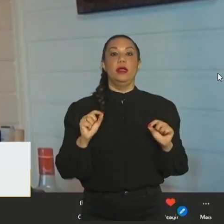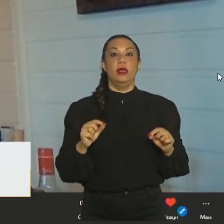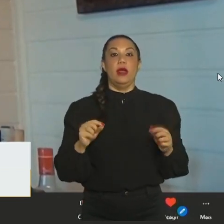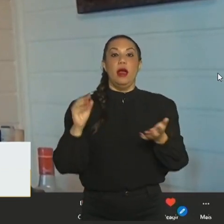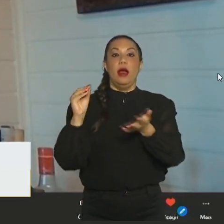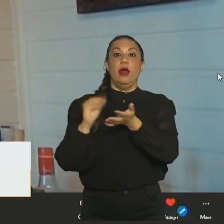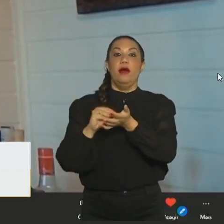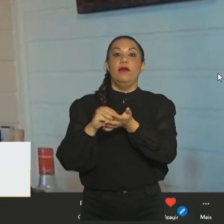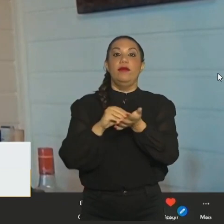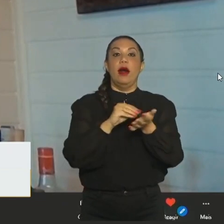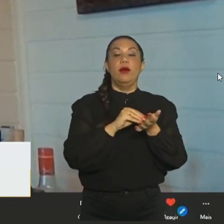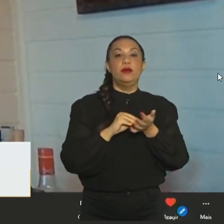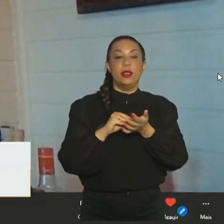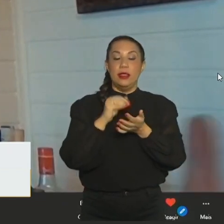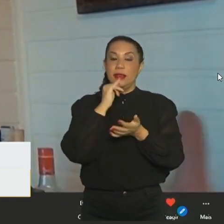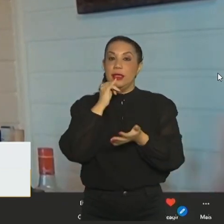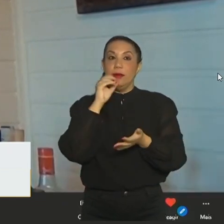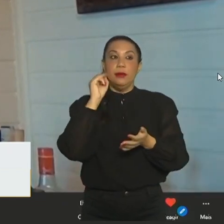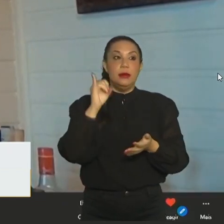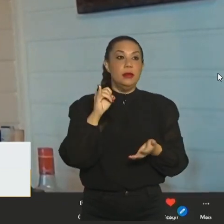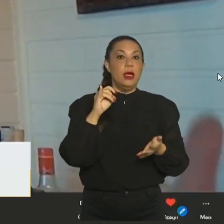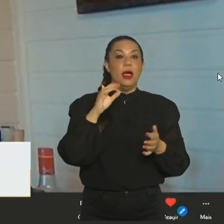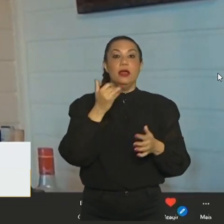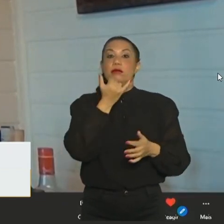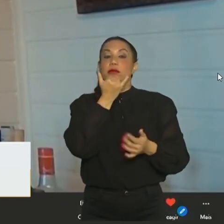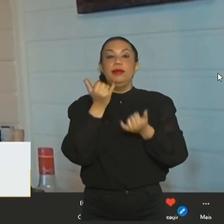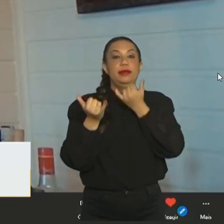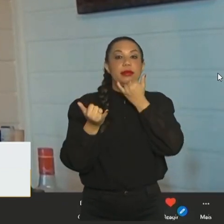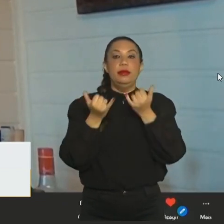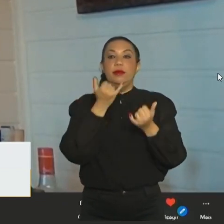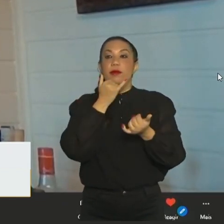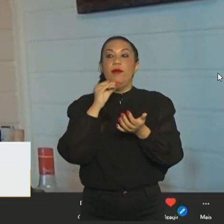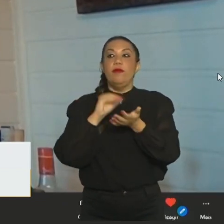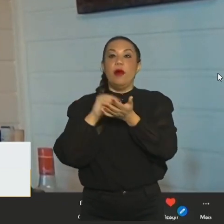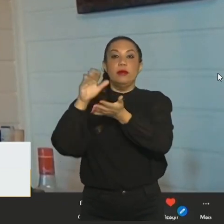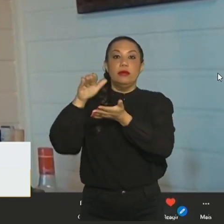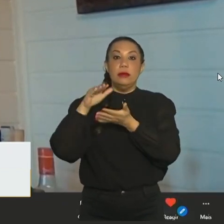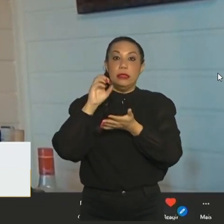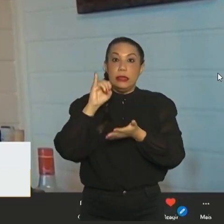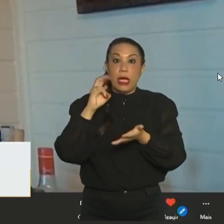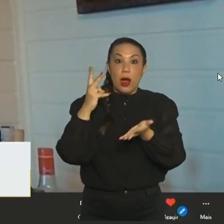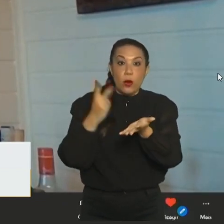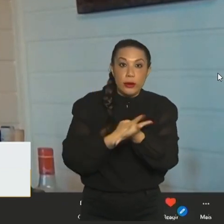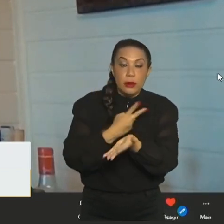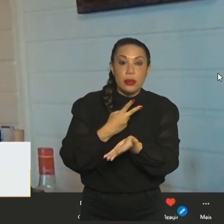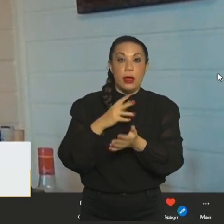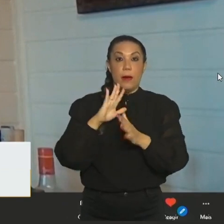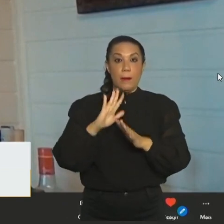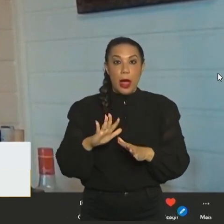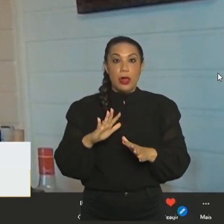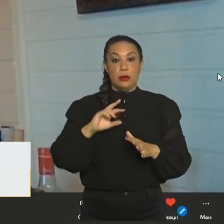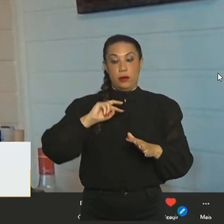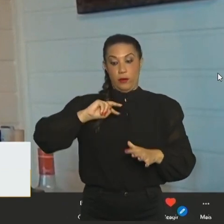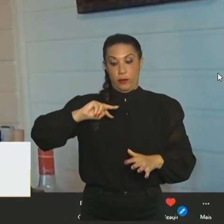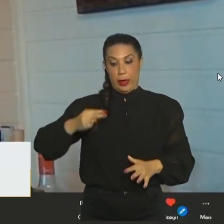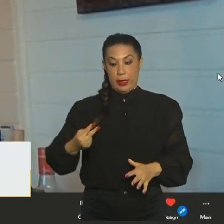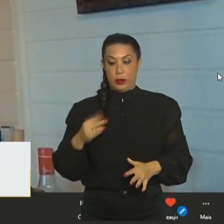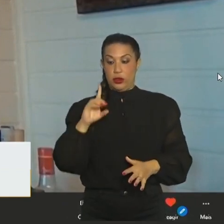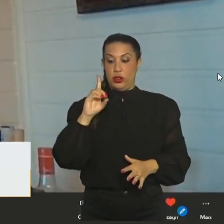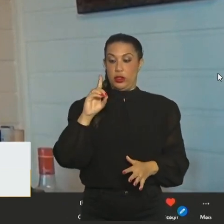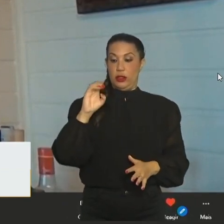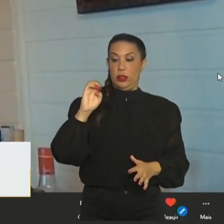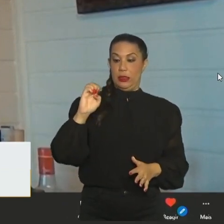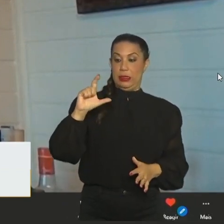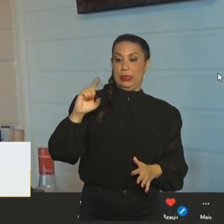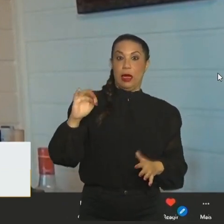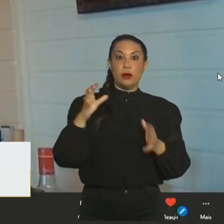escassez de doses de vacinas ou inconstância no fornecimento, num cenário de variante Delta